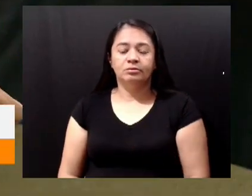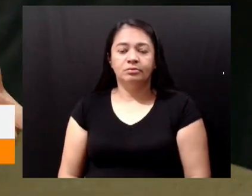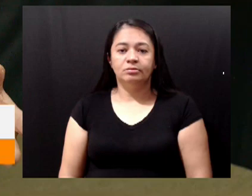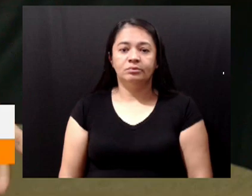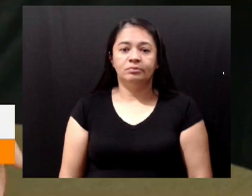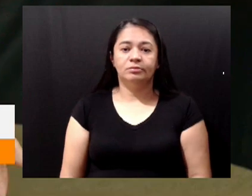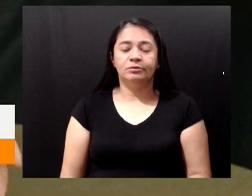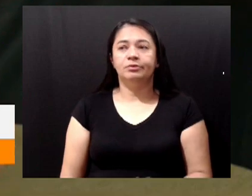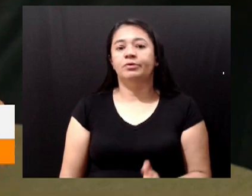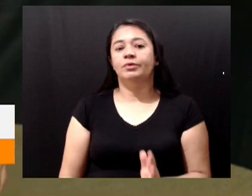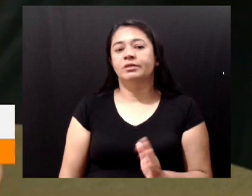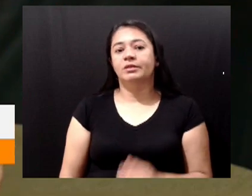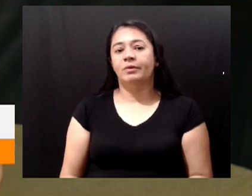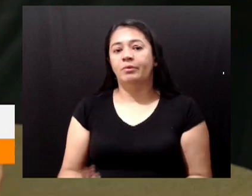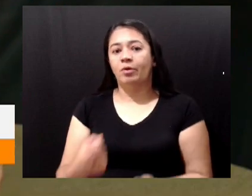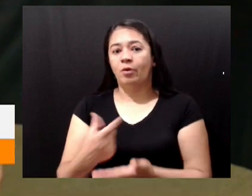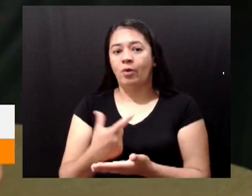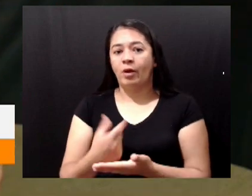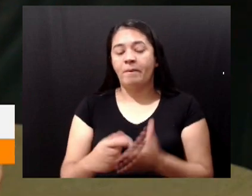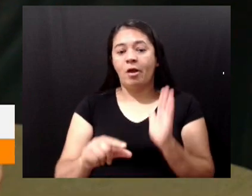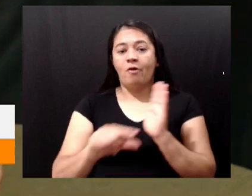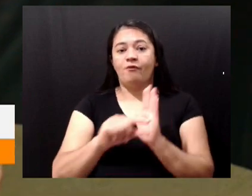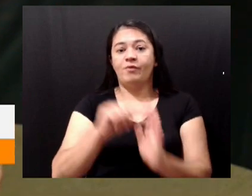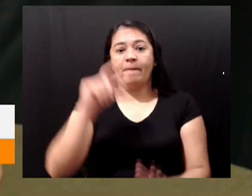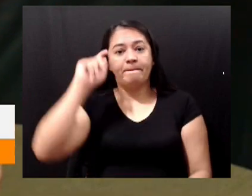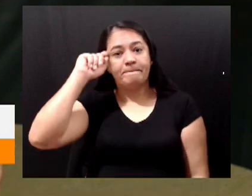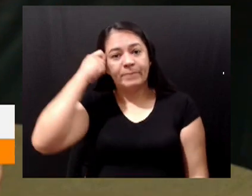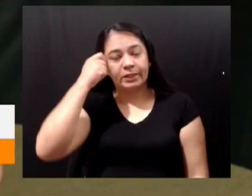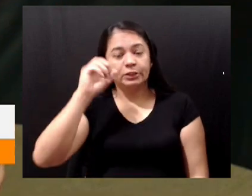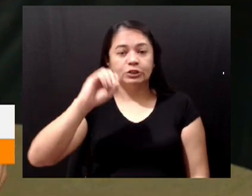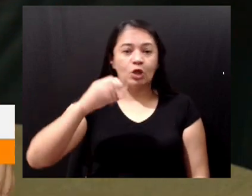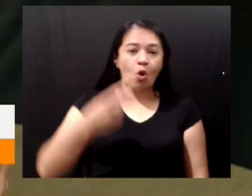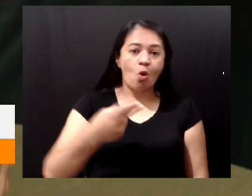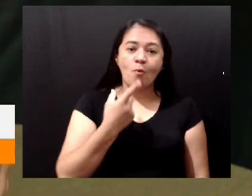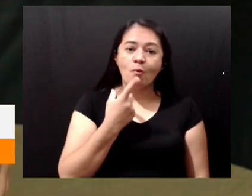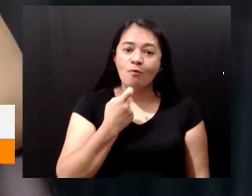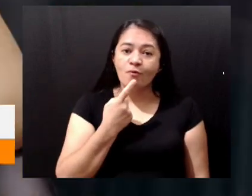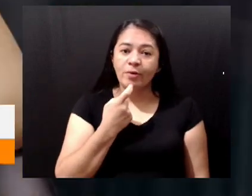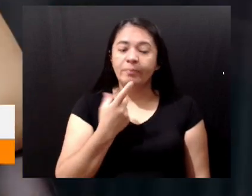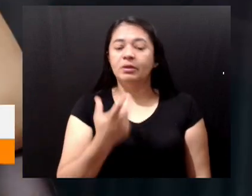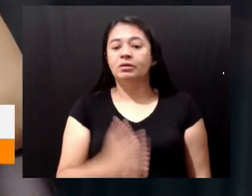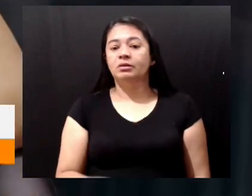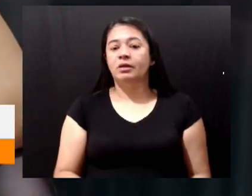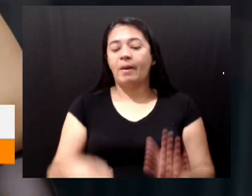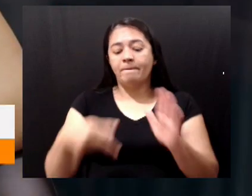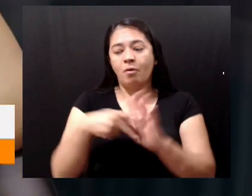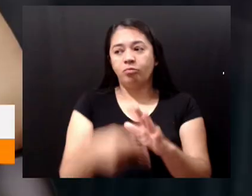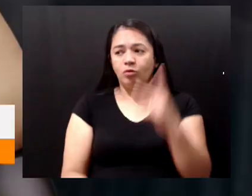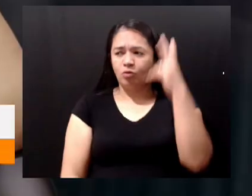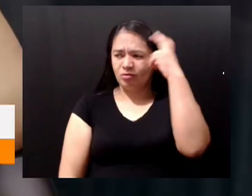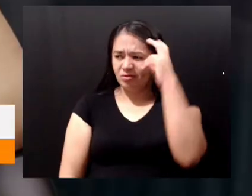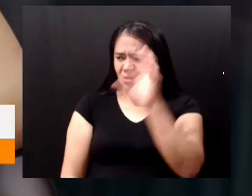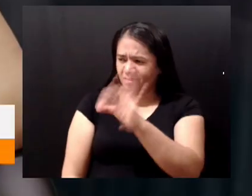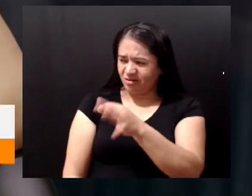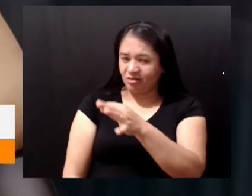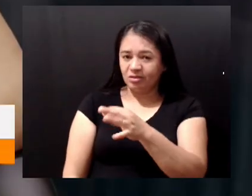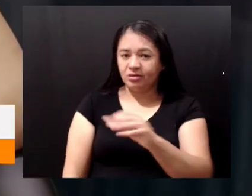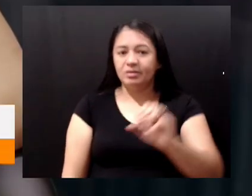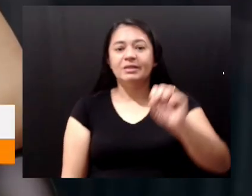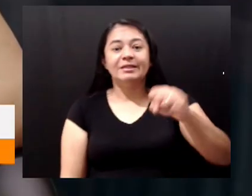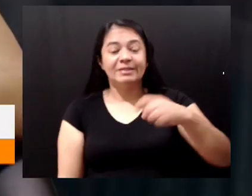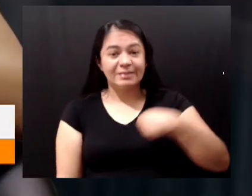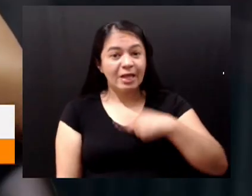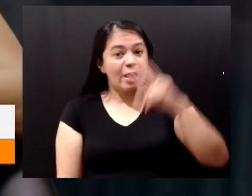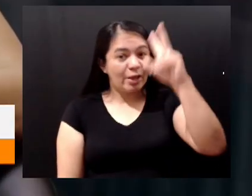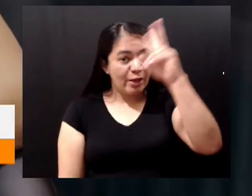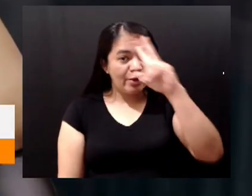ou de tarja vermelha. E isso é um pouco cultural, não é, doutora? Ah, sim, é cultural. Eu também me lembro, na Uhum. minha